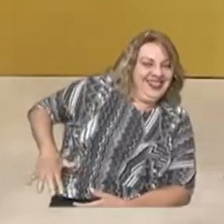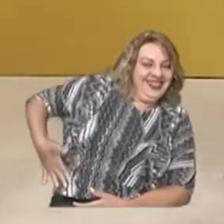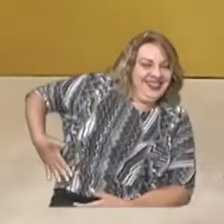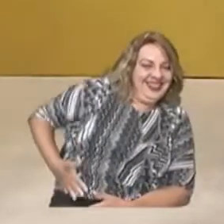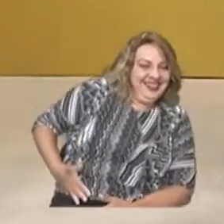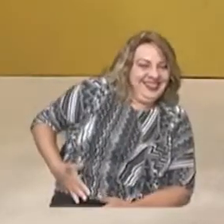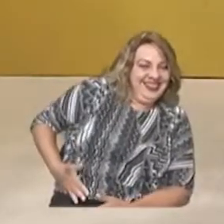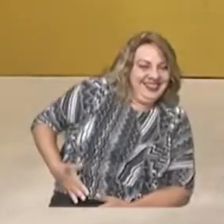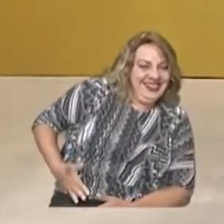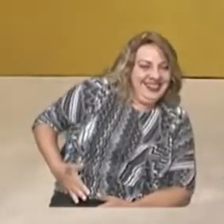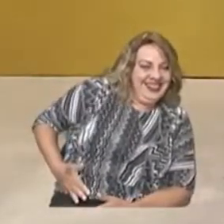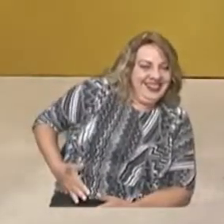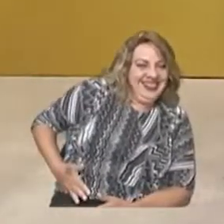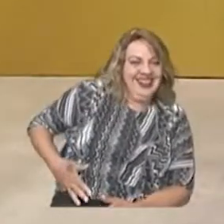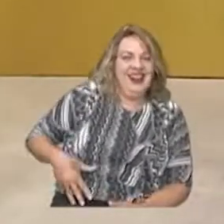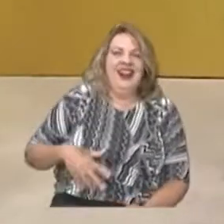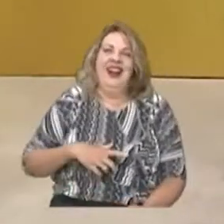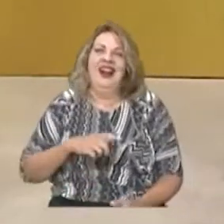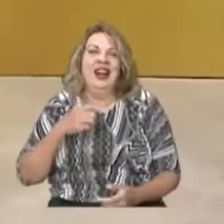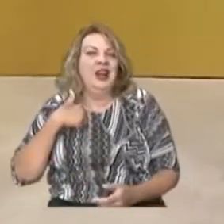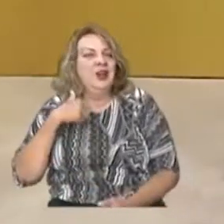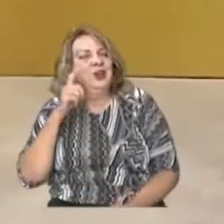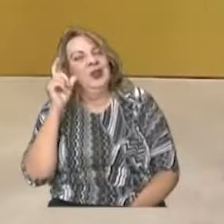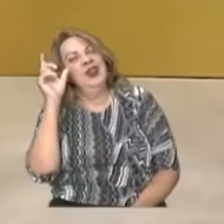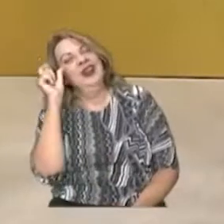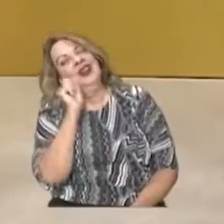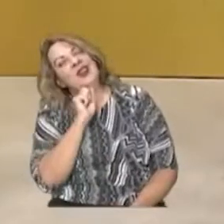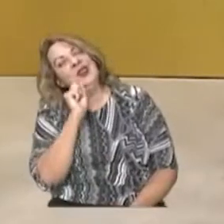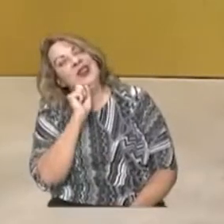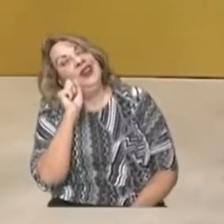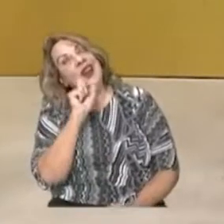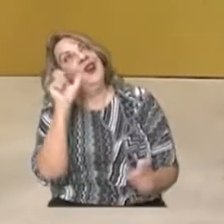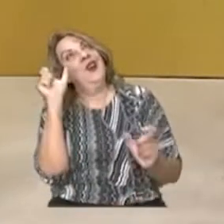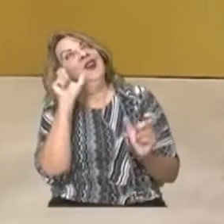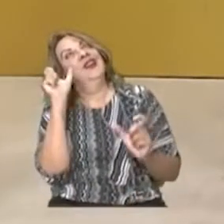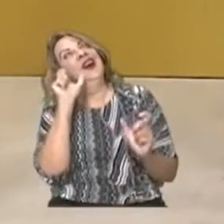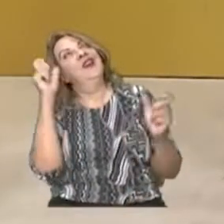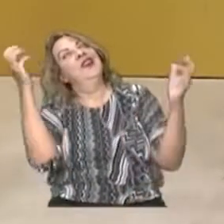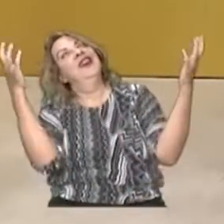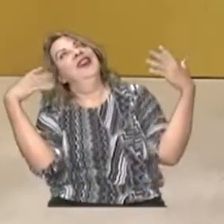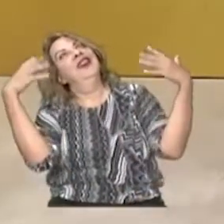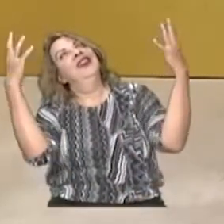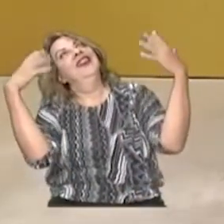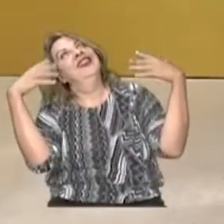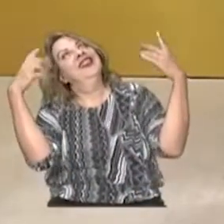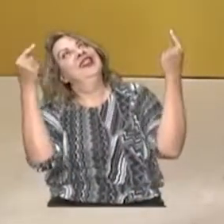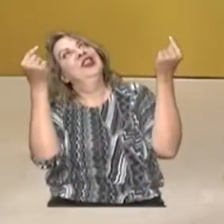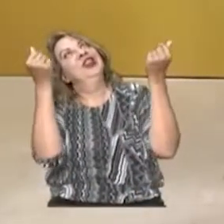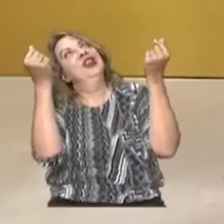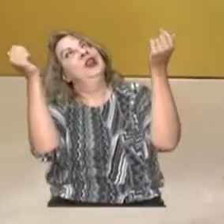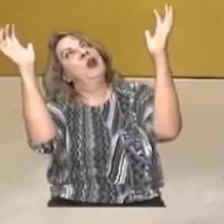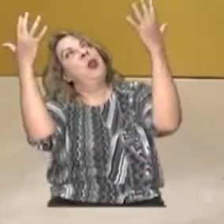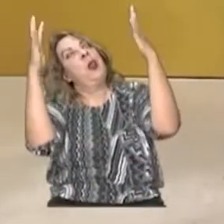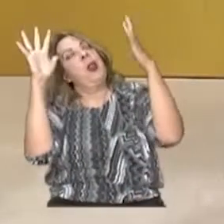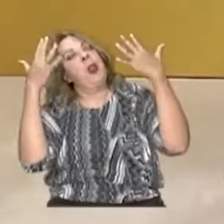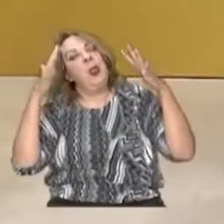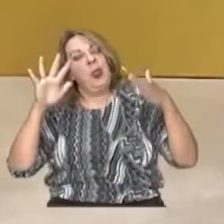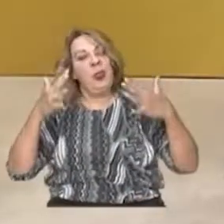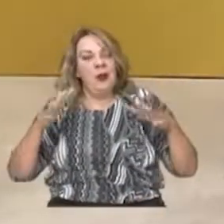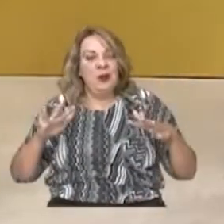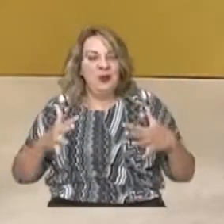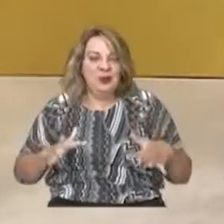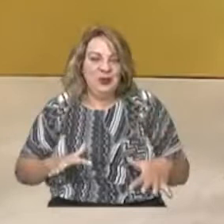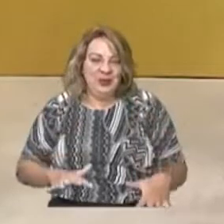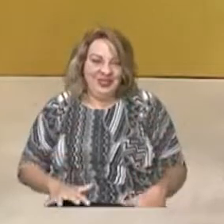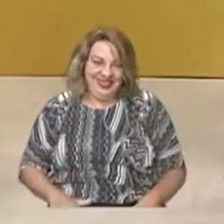mim, hein? Eu nem acordava, ficava lá na chuva, me molhava o tempo inteiro. Mas, ó, você, viu? Vai adquirir o